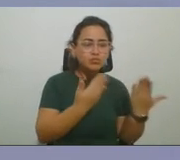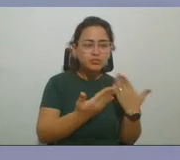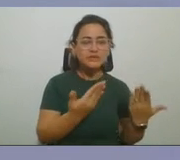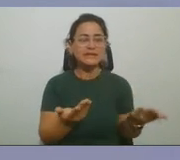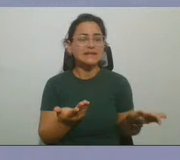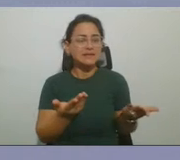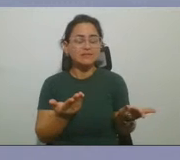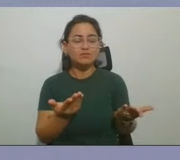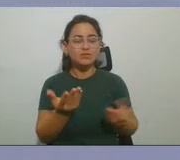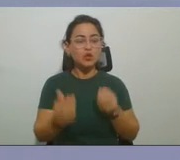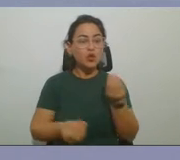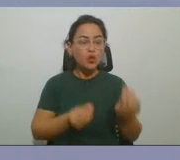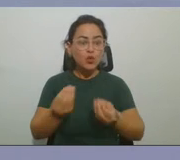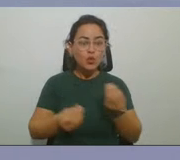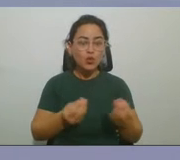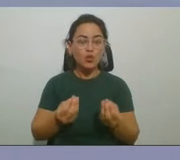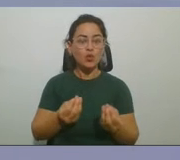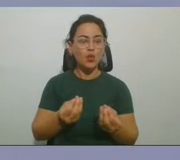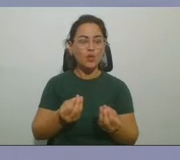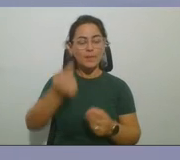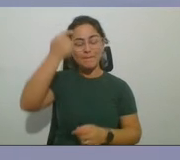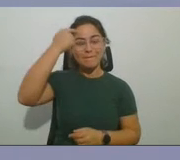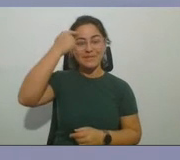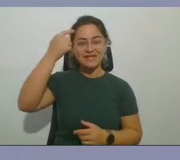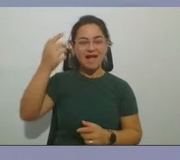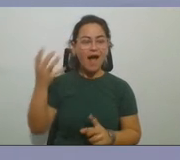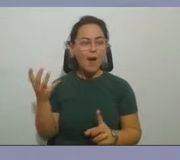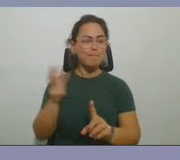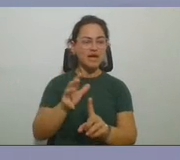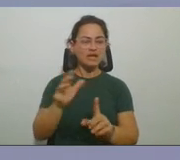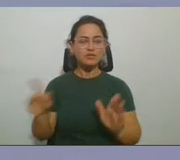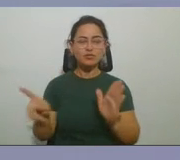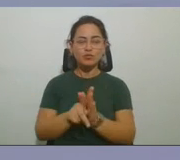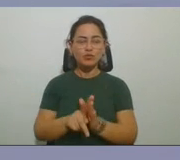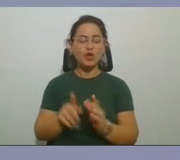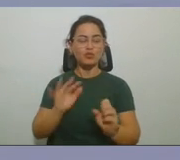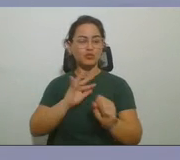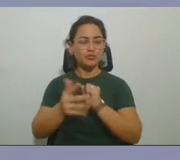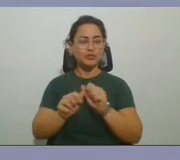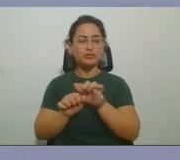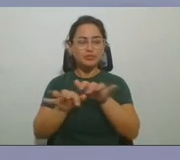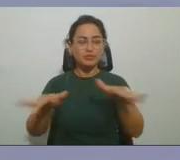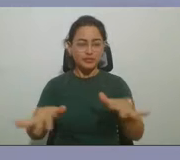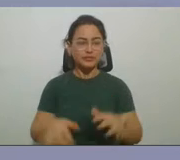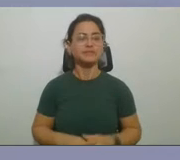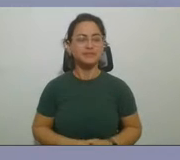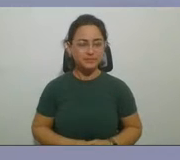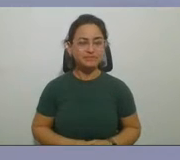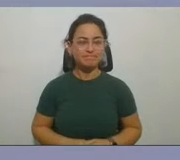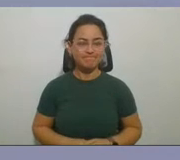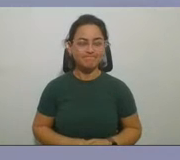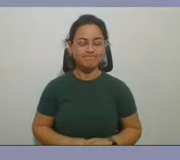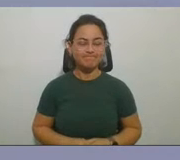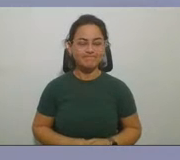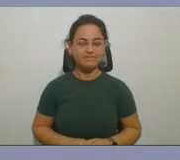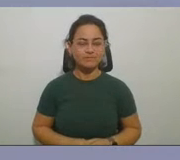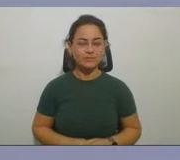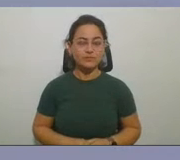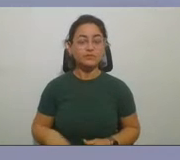amenizar, a médio e longo prazo, os impactos da pandemia no processo formativo. Do mesmo modo,